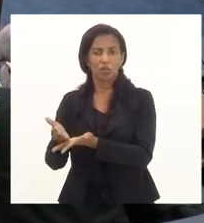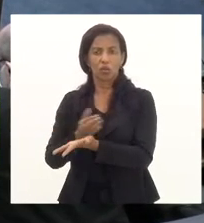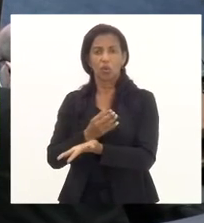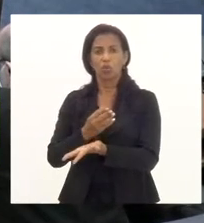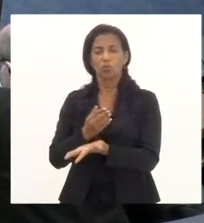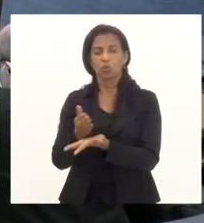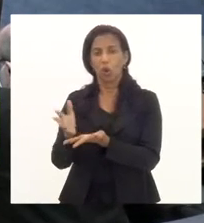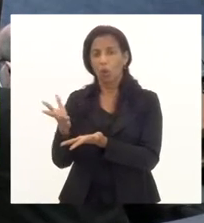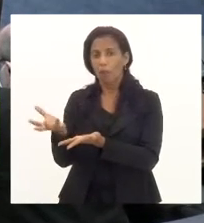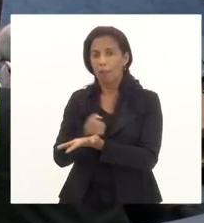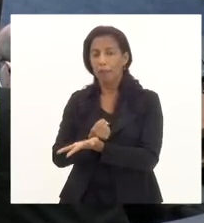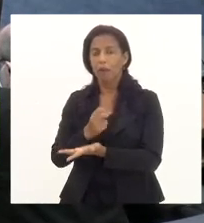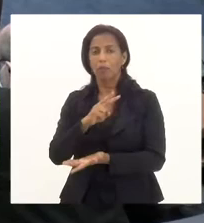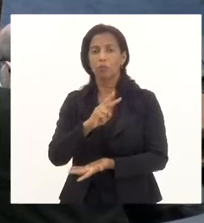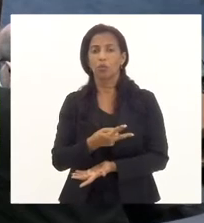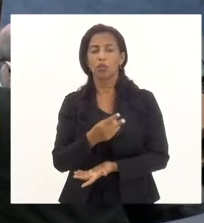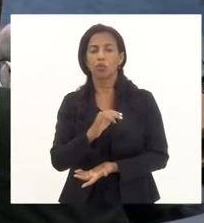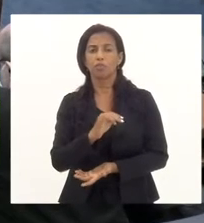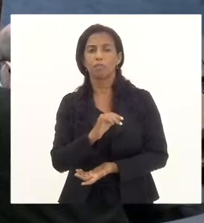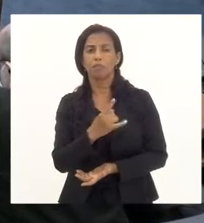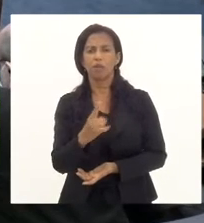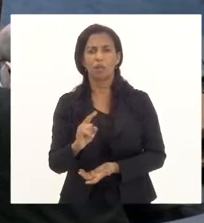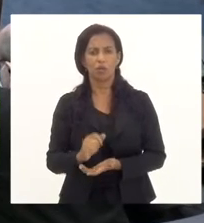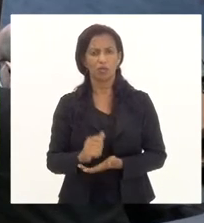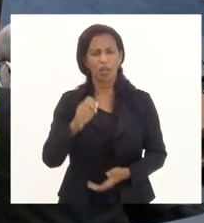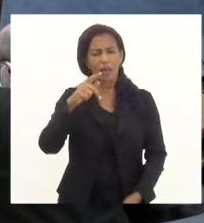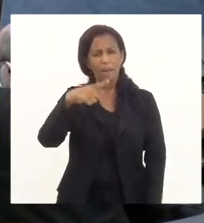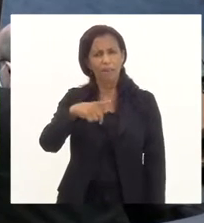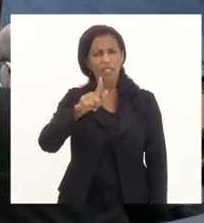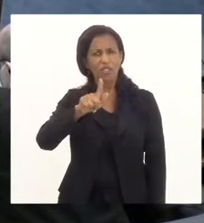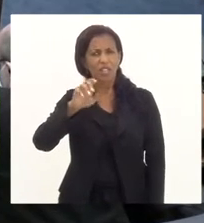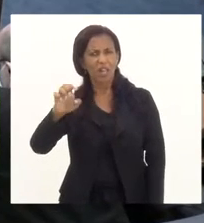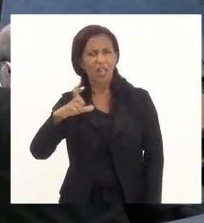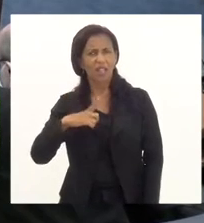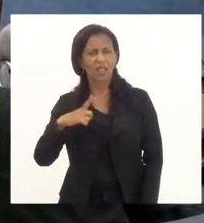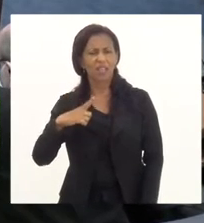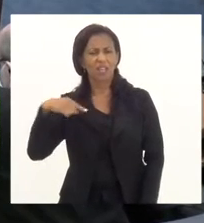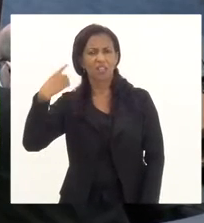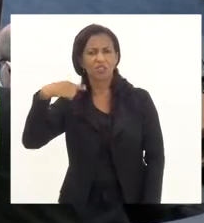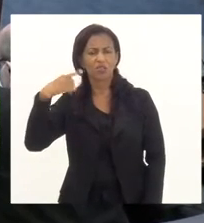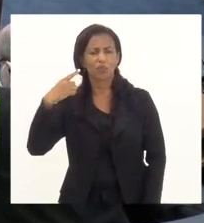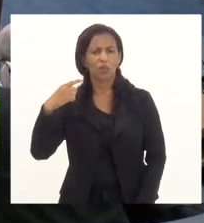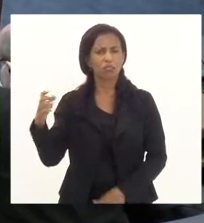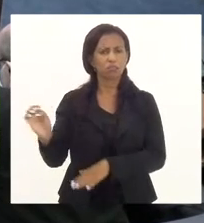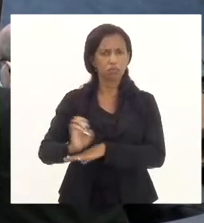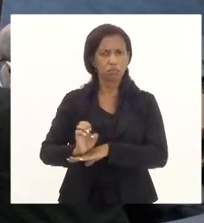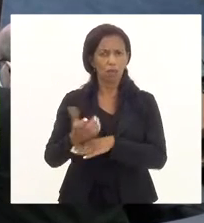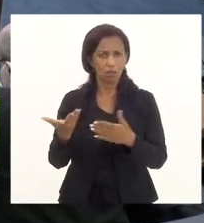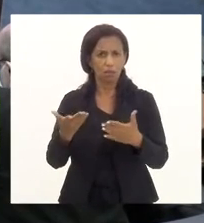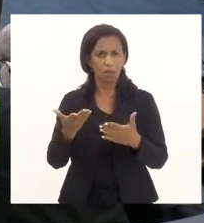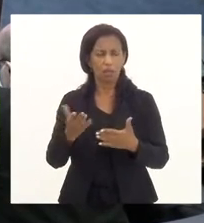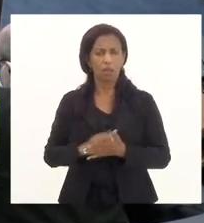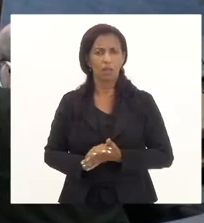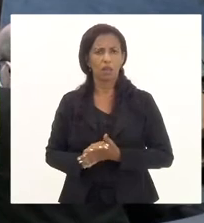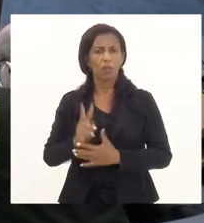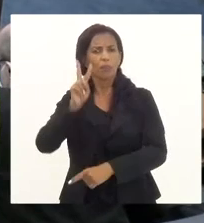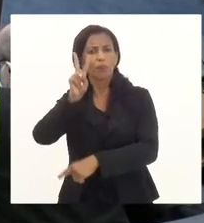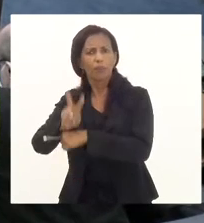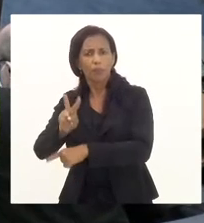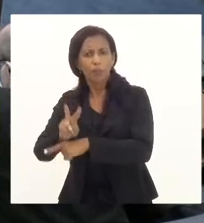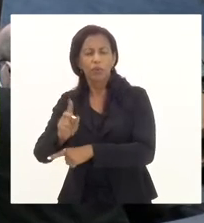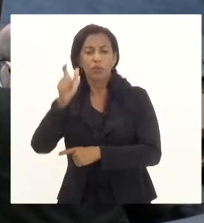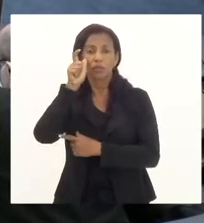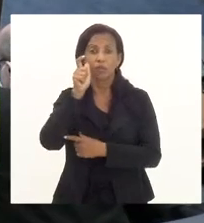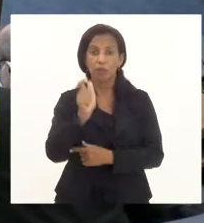Dois Bilhões aí a minha pergunta atj tem a função de advogado do Estado né e zelar